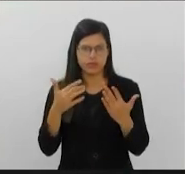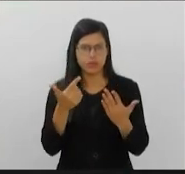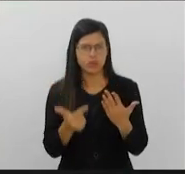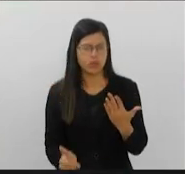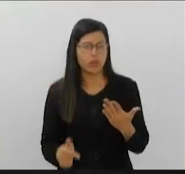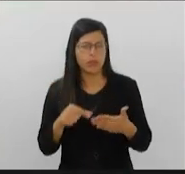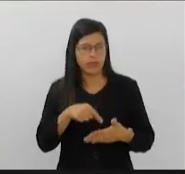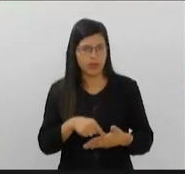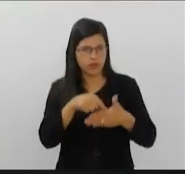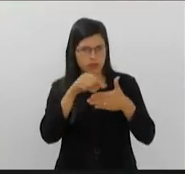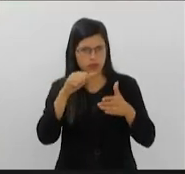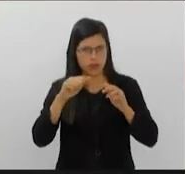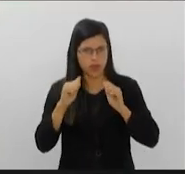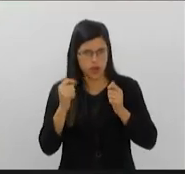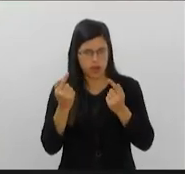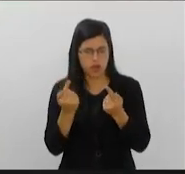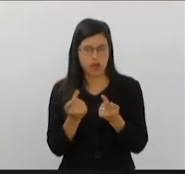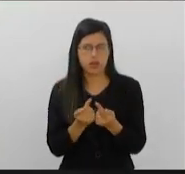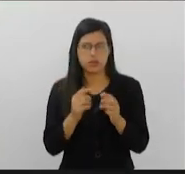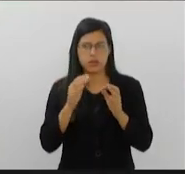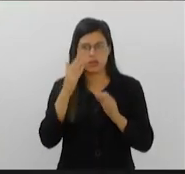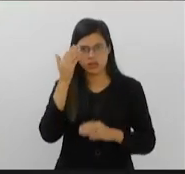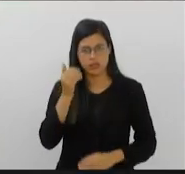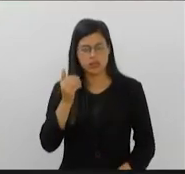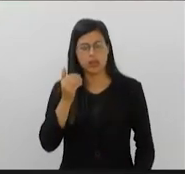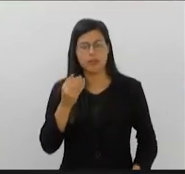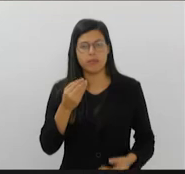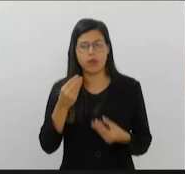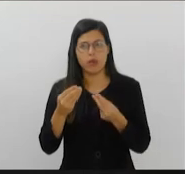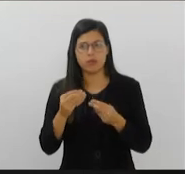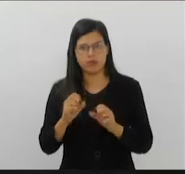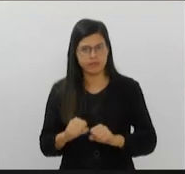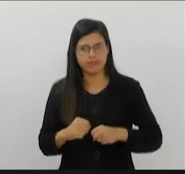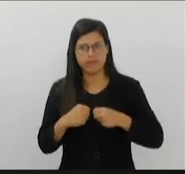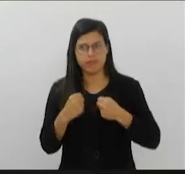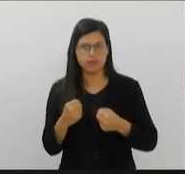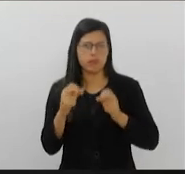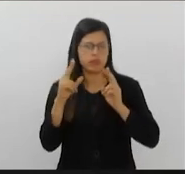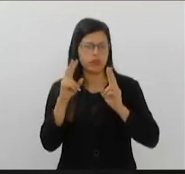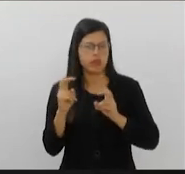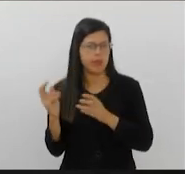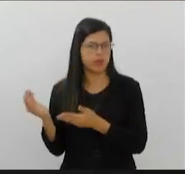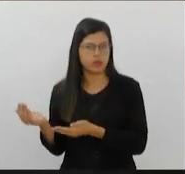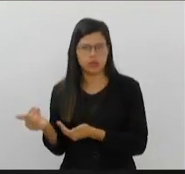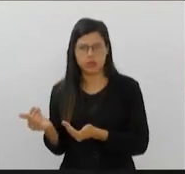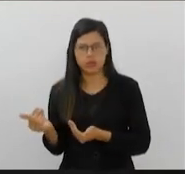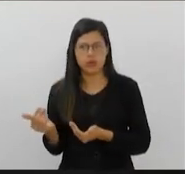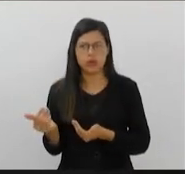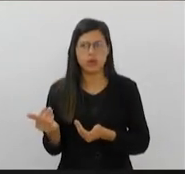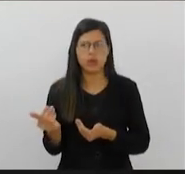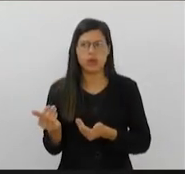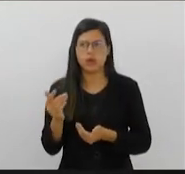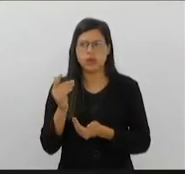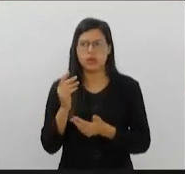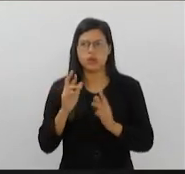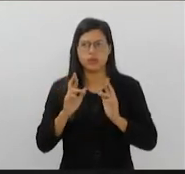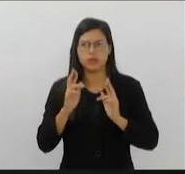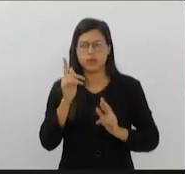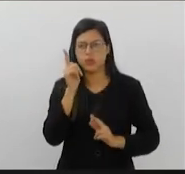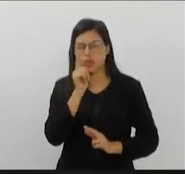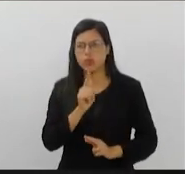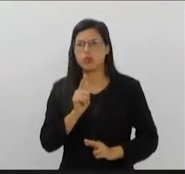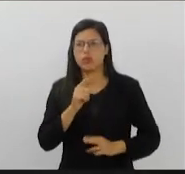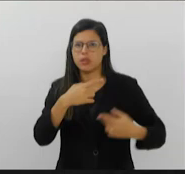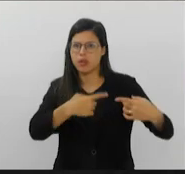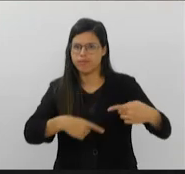Alerj. A gente sabe, de fato, quanto você é engajado nesse tema, é um deputado jovem. Espero que você consiga fomentar essa discussão